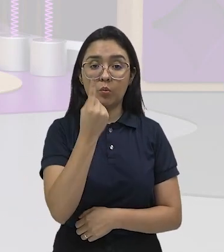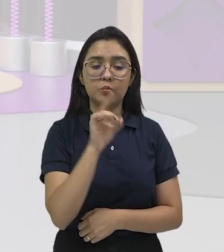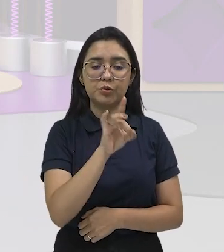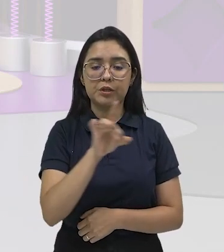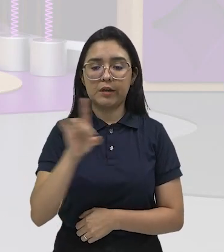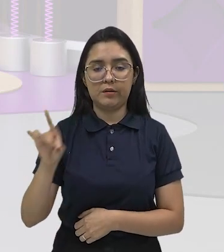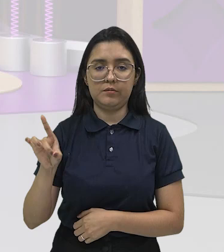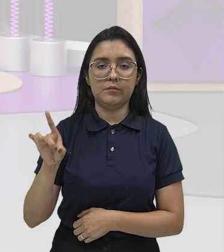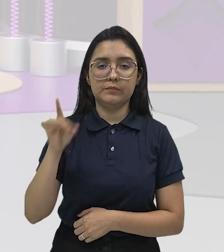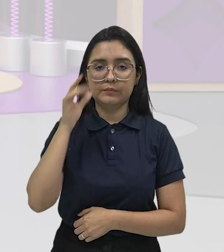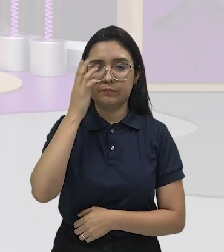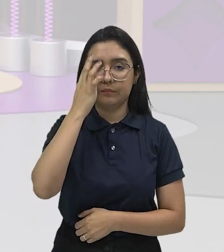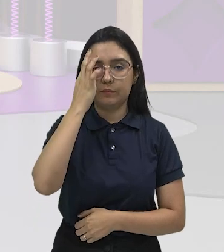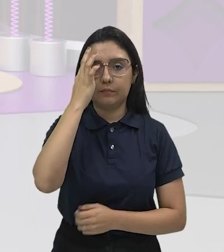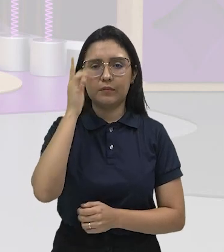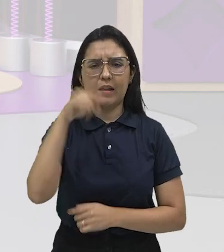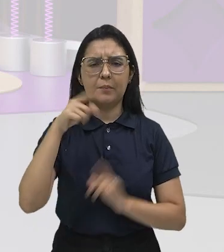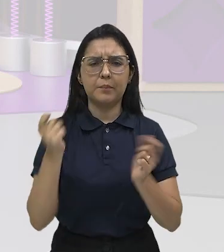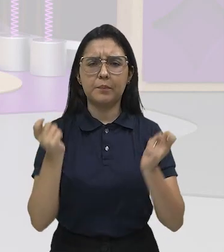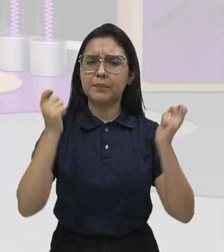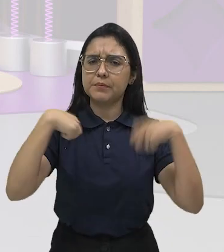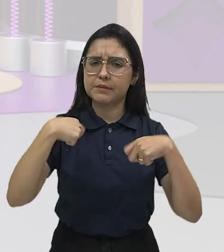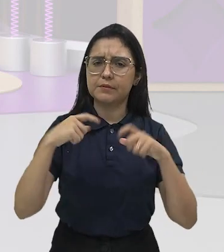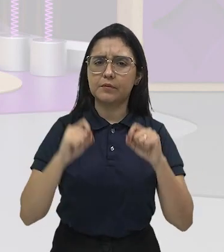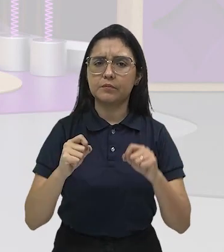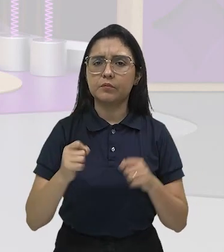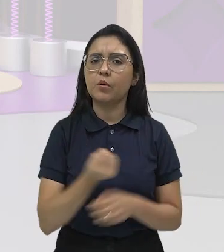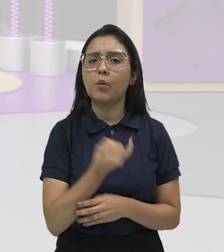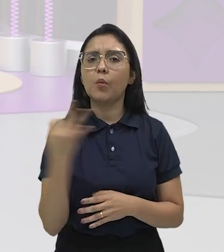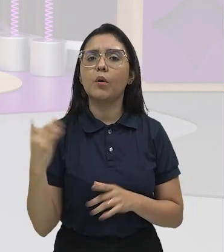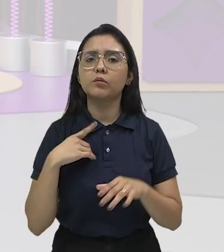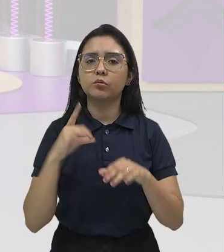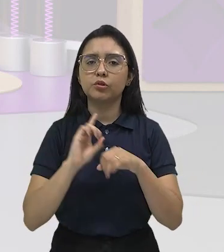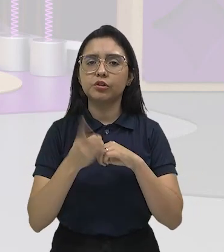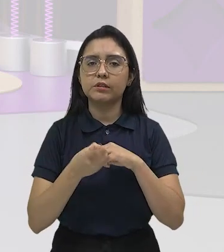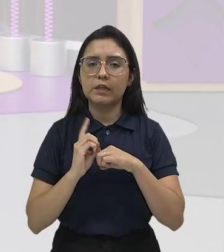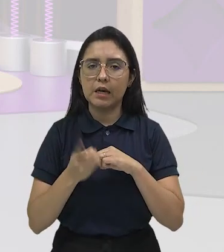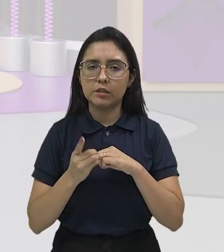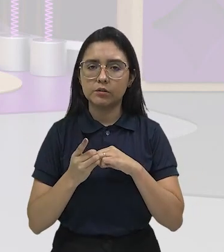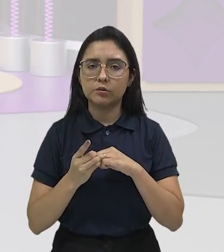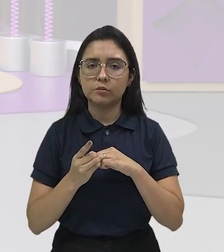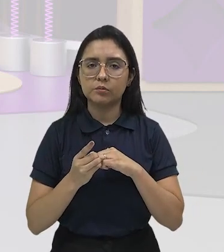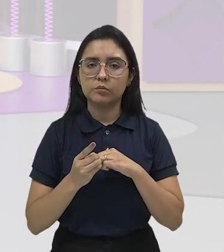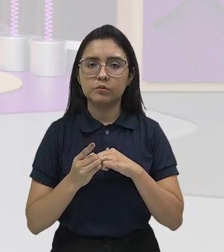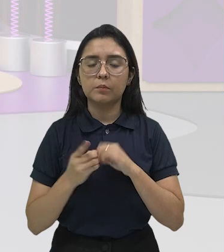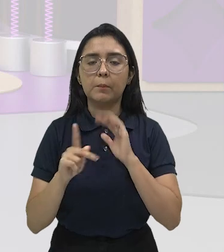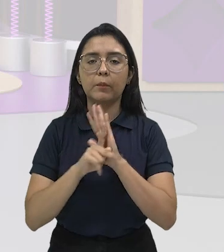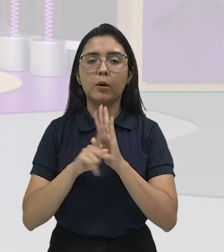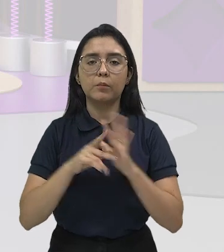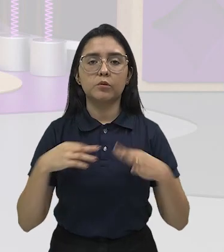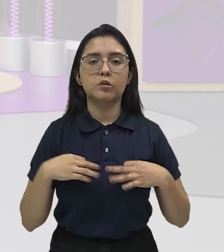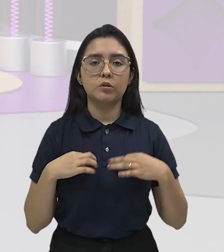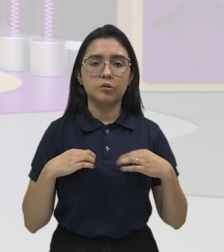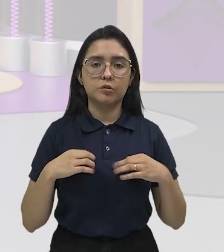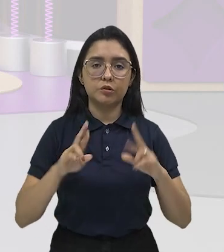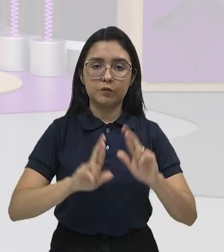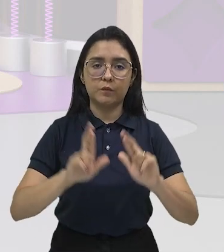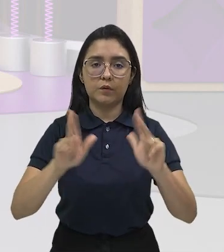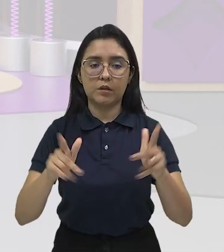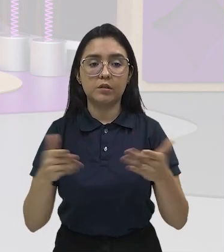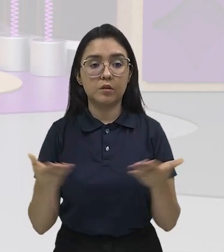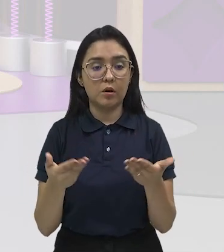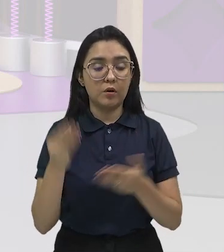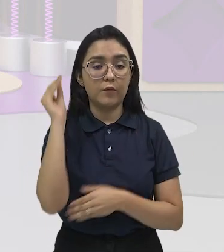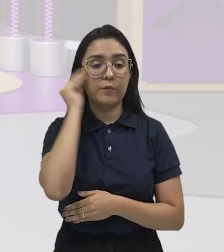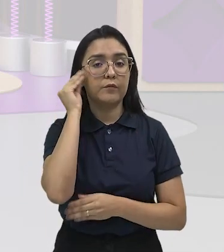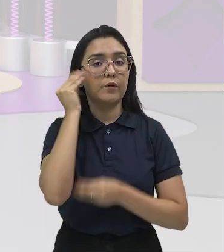cada. É possível fazer quantos designs de suéter diferentes? Então, vamos